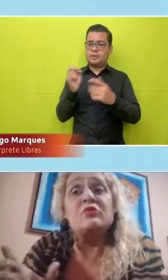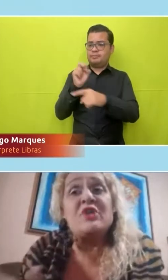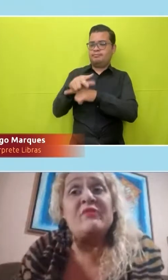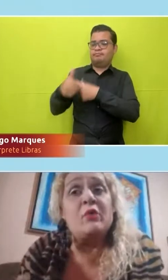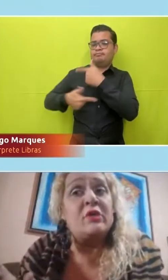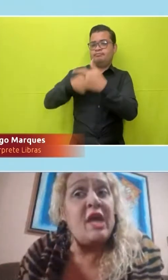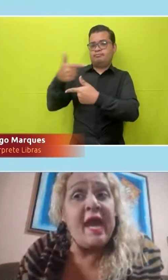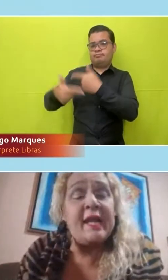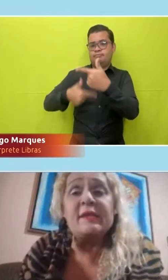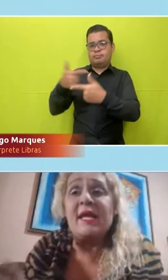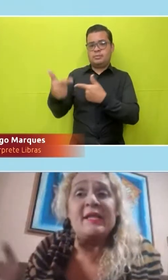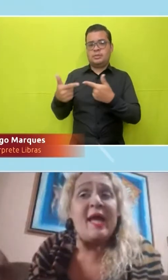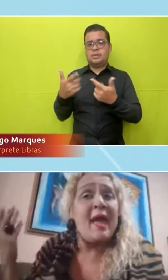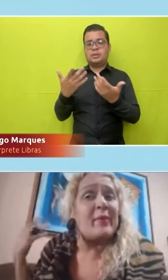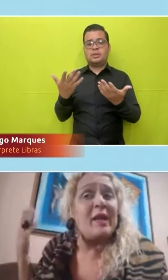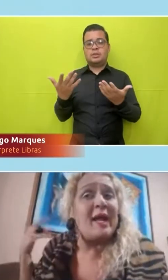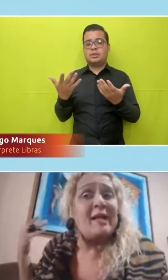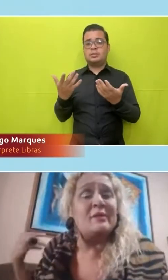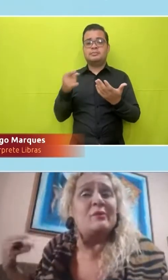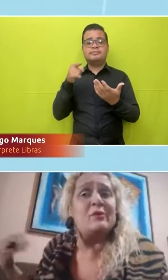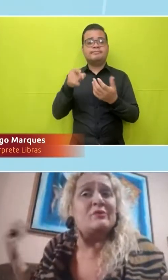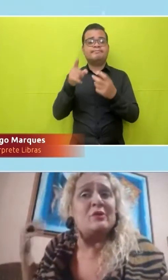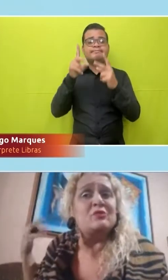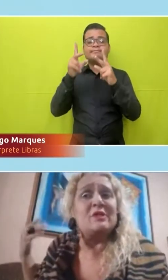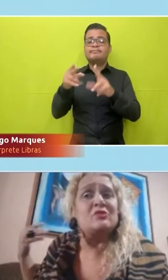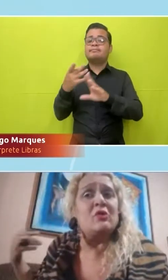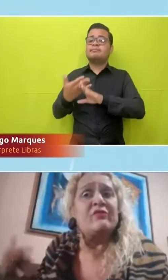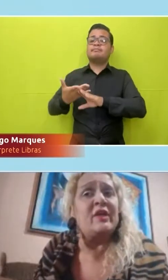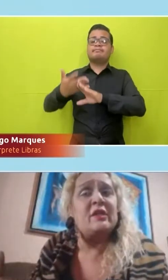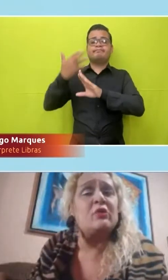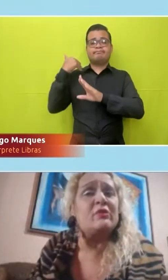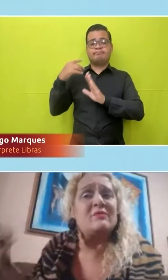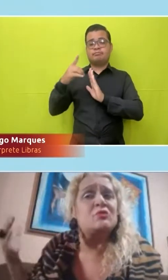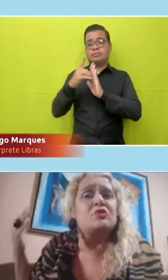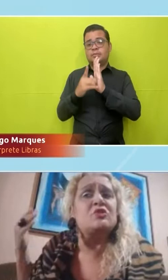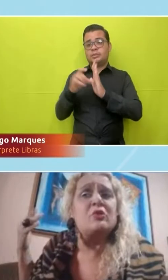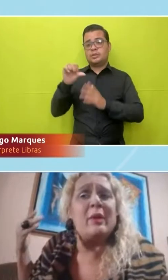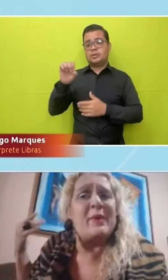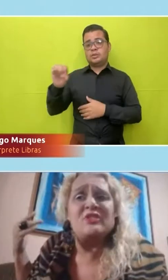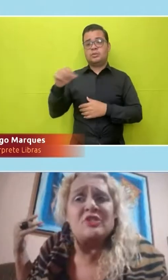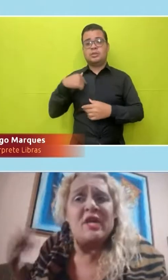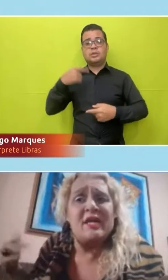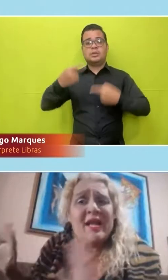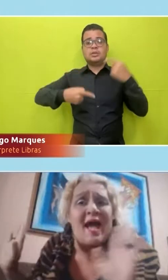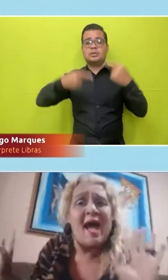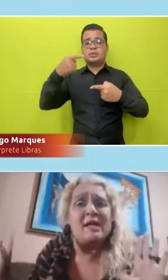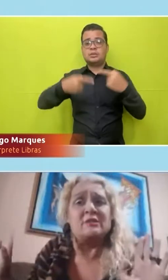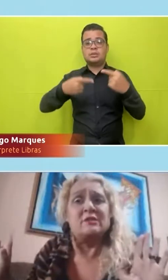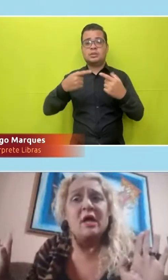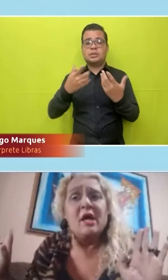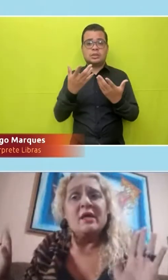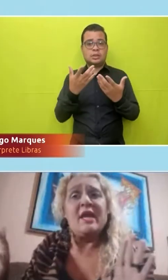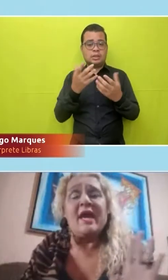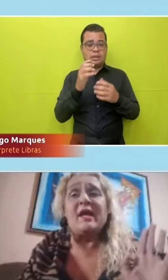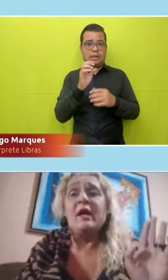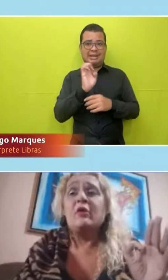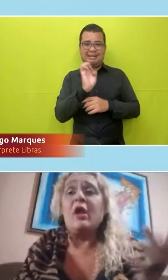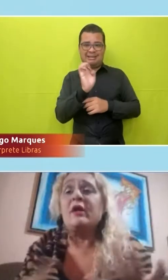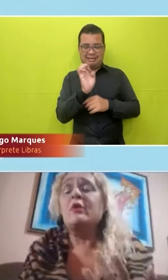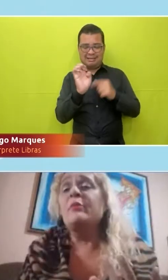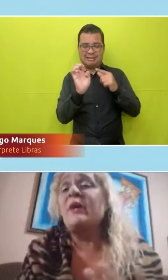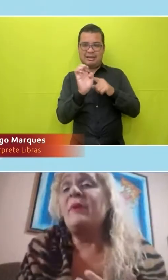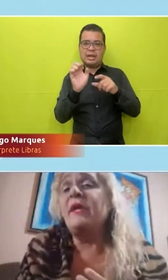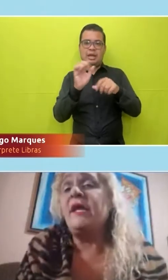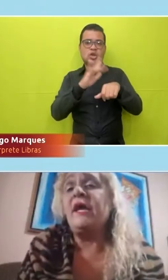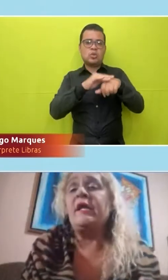dentro do chavão que era desde a época lá dos anos 90, que eu estava discutindo sobre a peste gay, que era a AIDS. Que era,